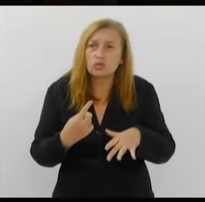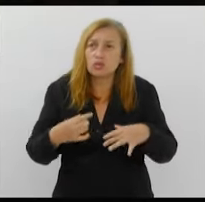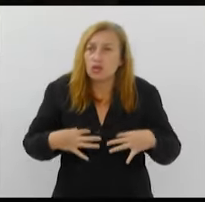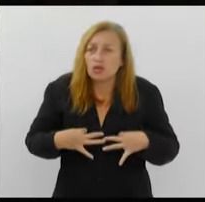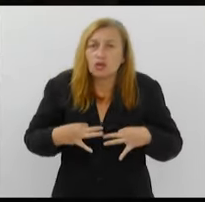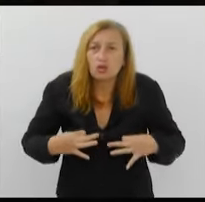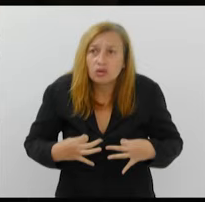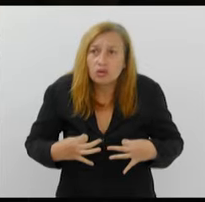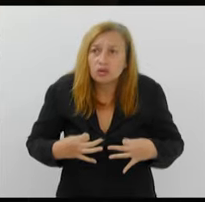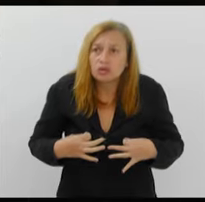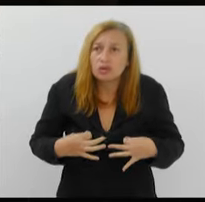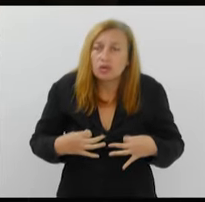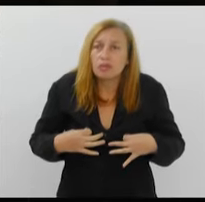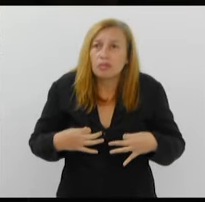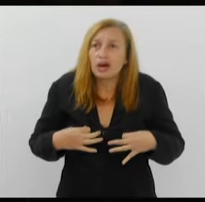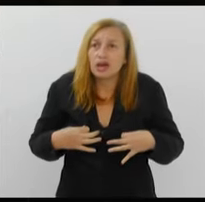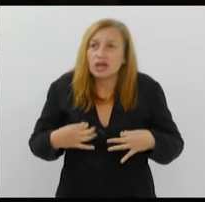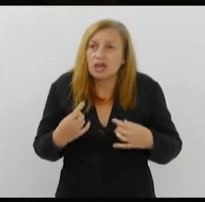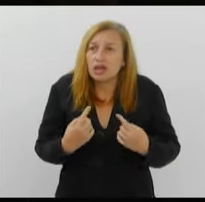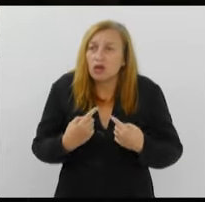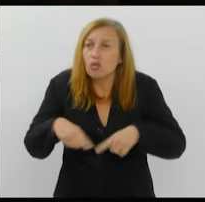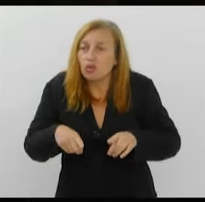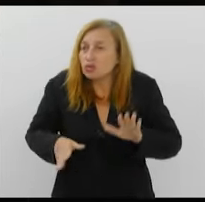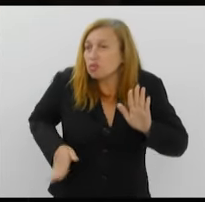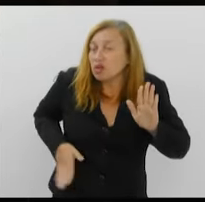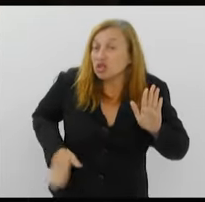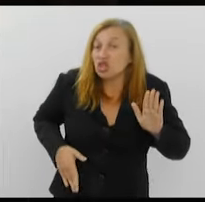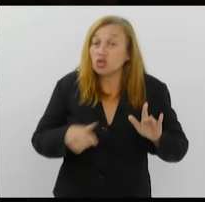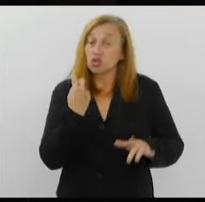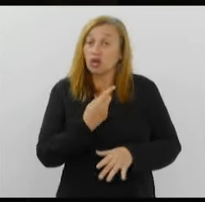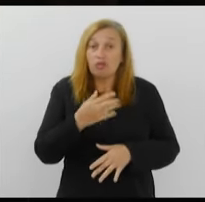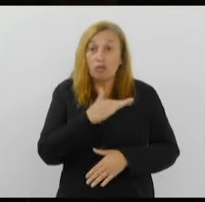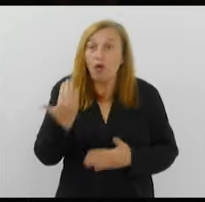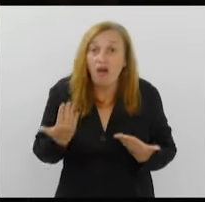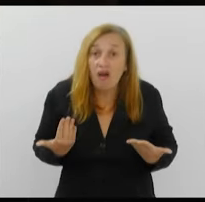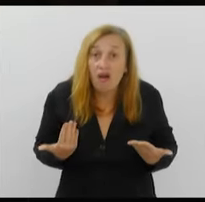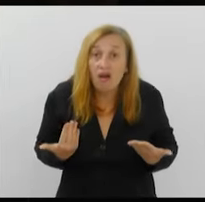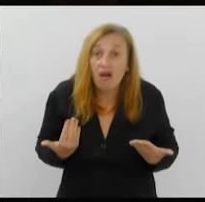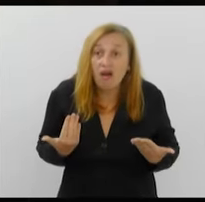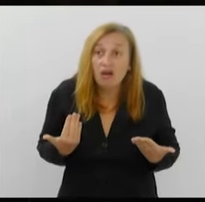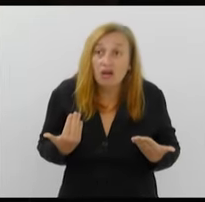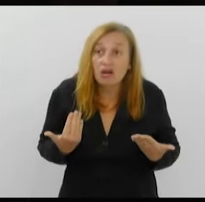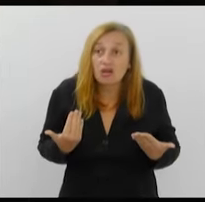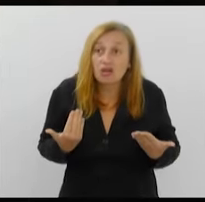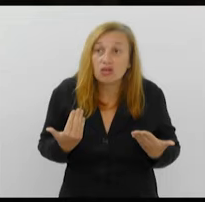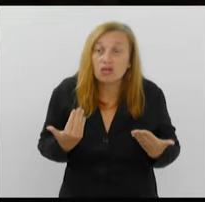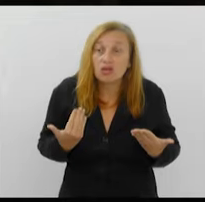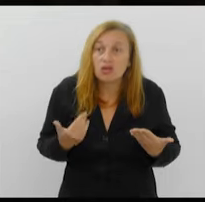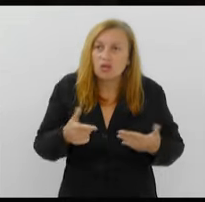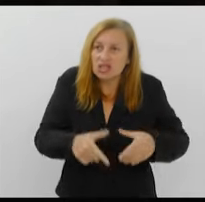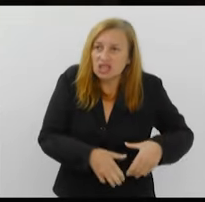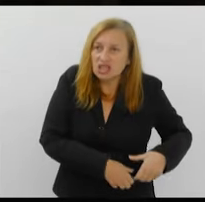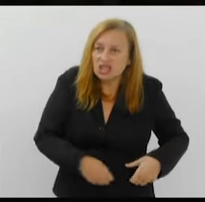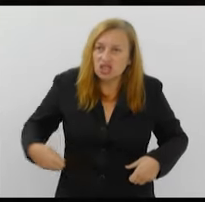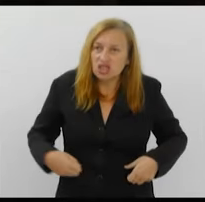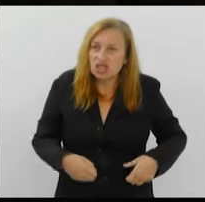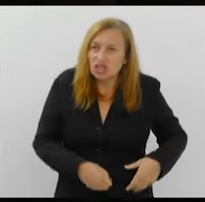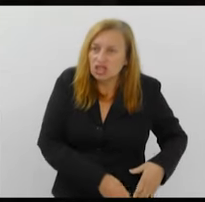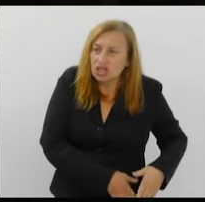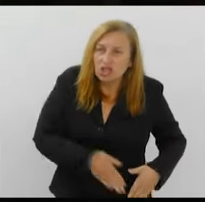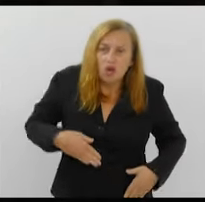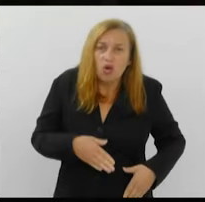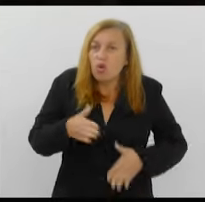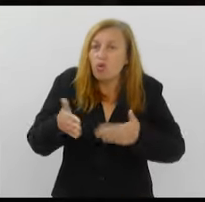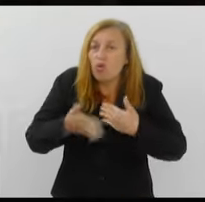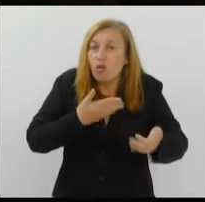numa abordagem de um vagabundo, nós vamos tomar um tiro, porra. O movimento de você retirar o cinto, tirar um celular, você vai